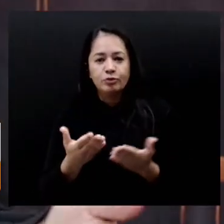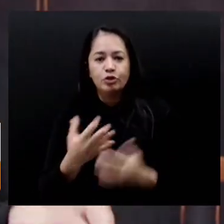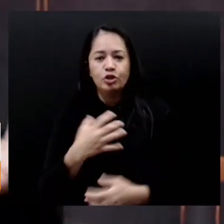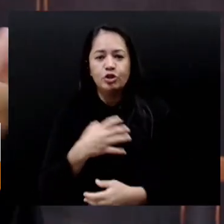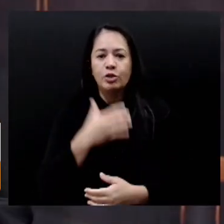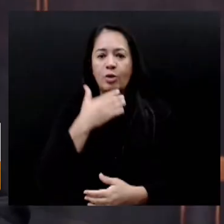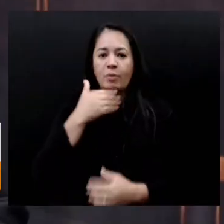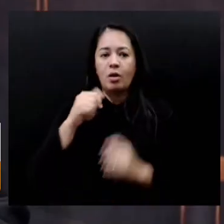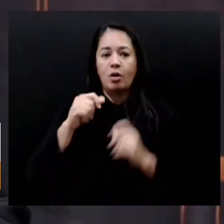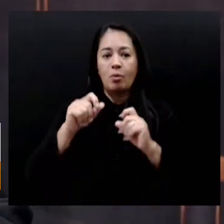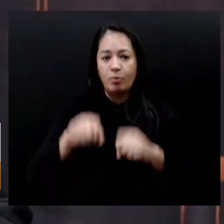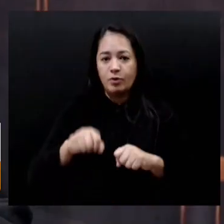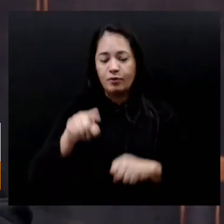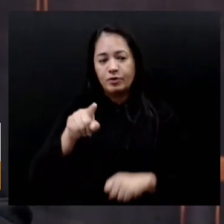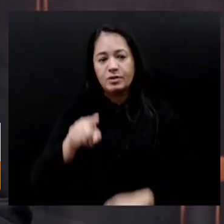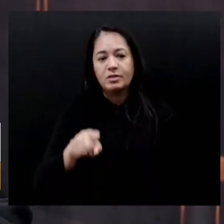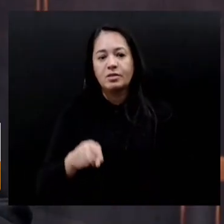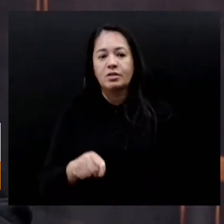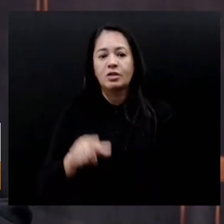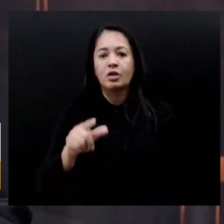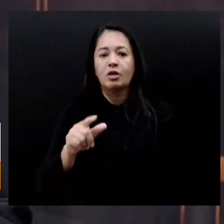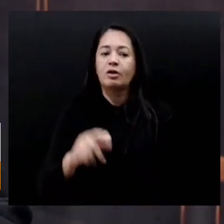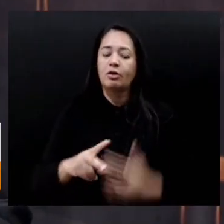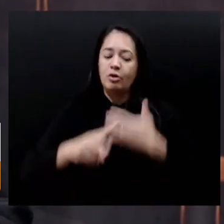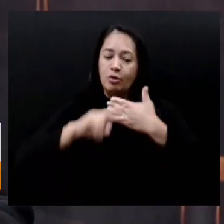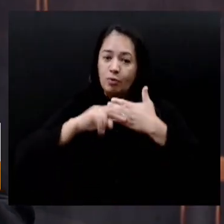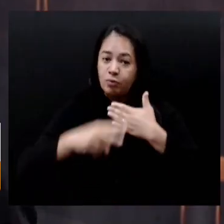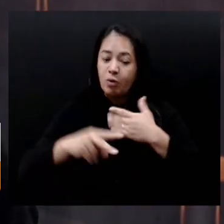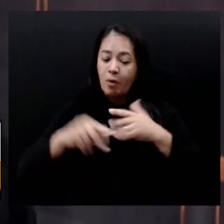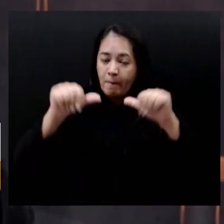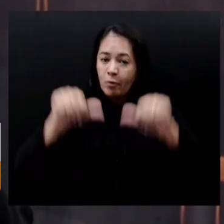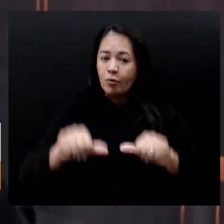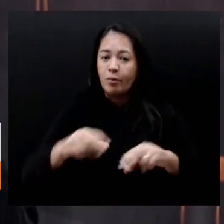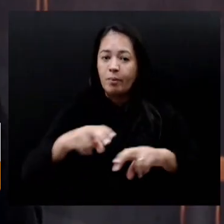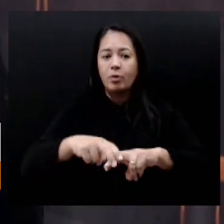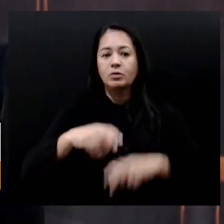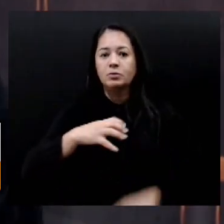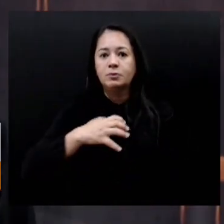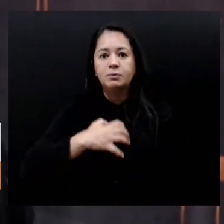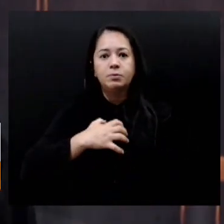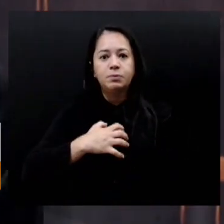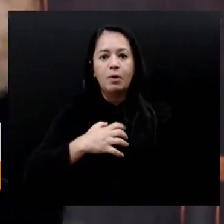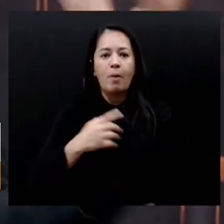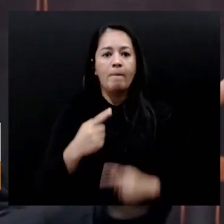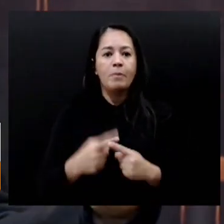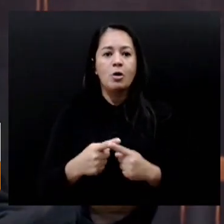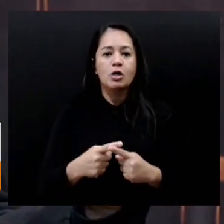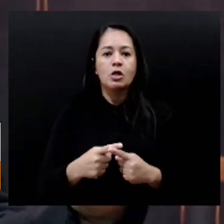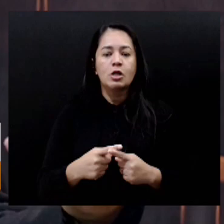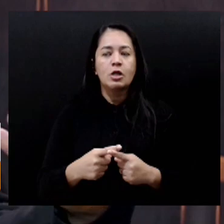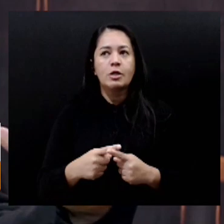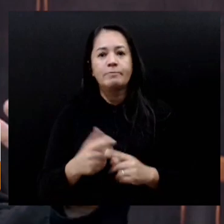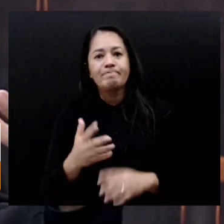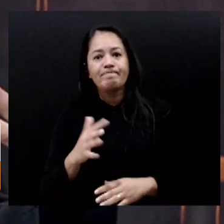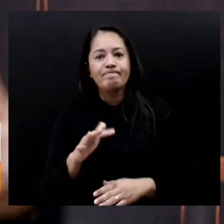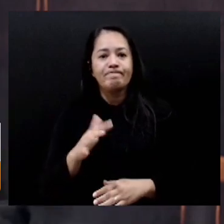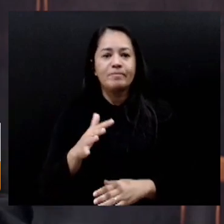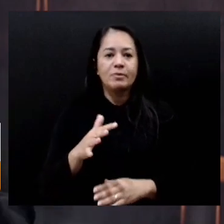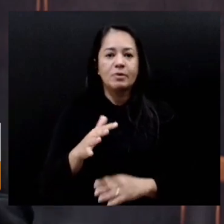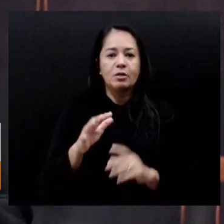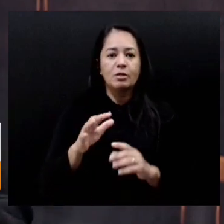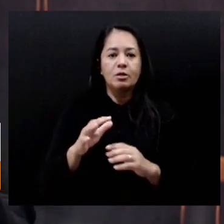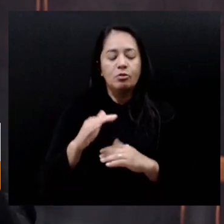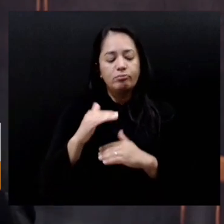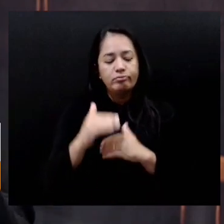você vai ter complicações decorrentes dessa raiva. Porque essa raiva, conforme ela vai pressurizando,